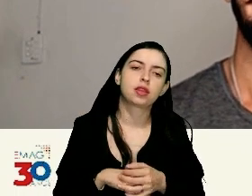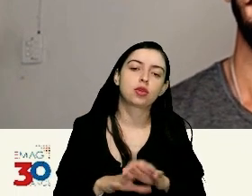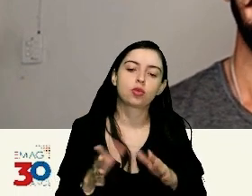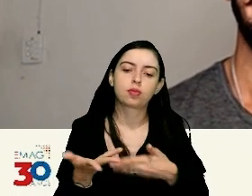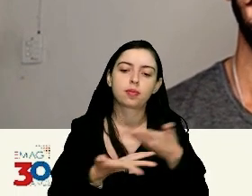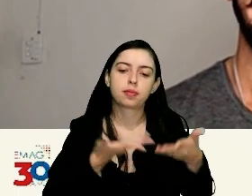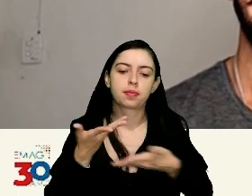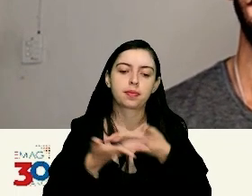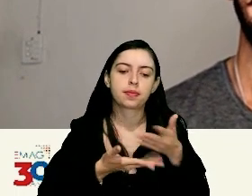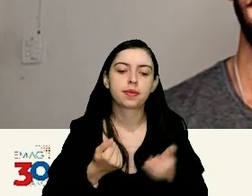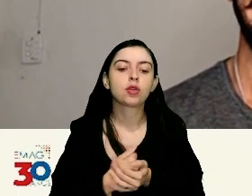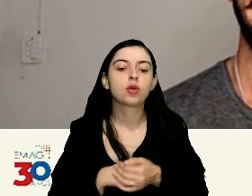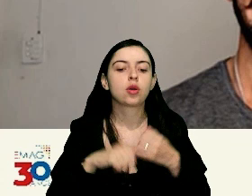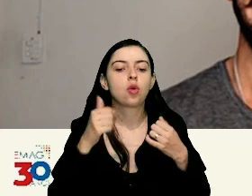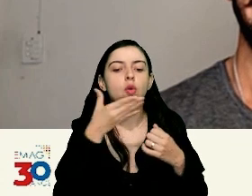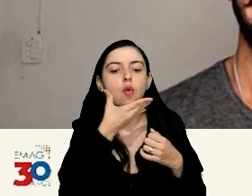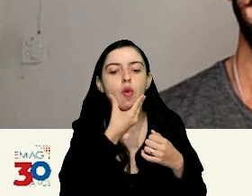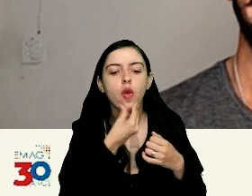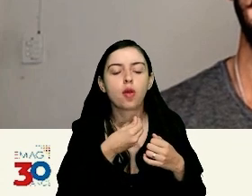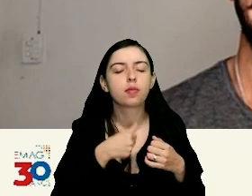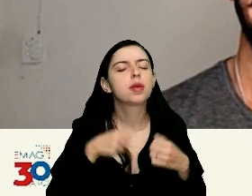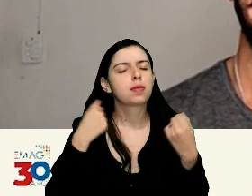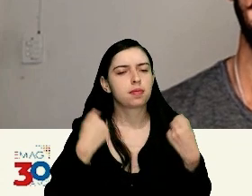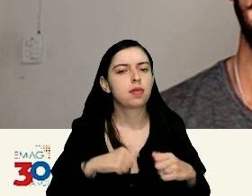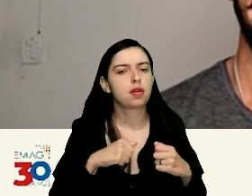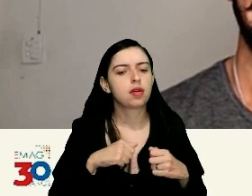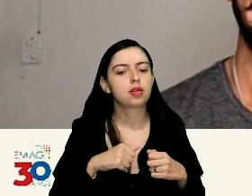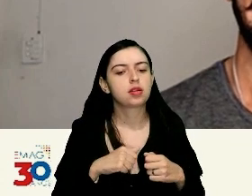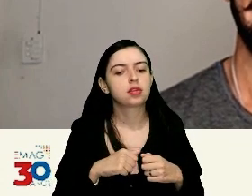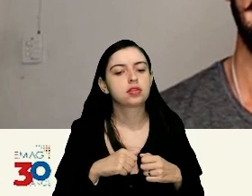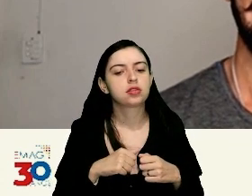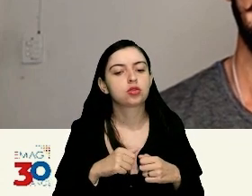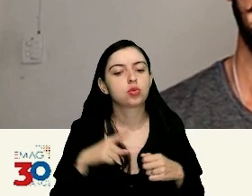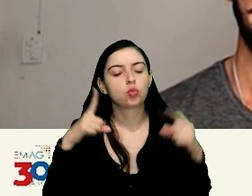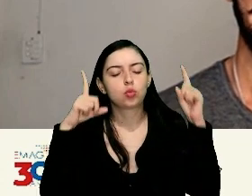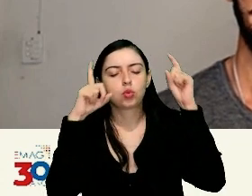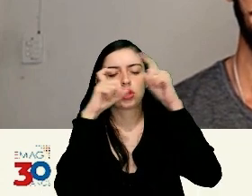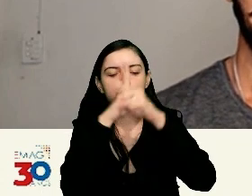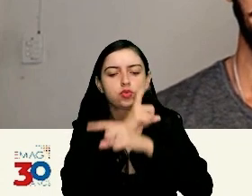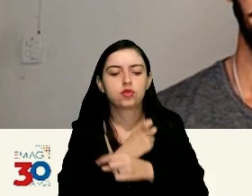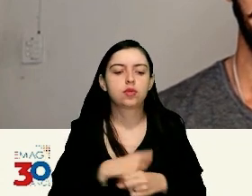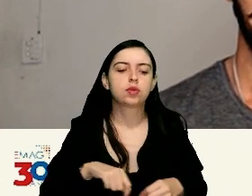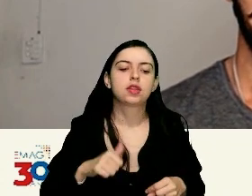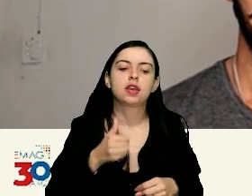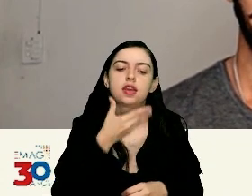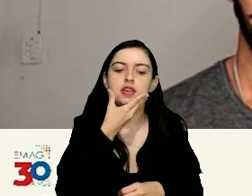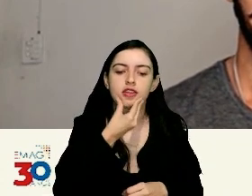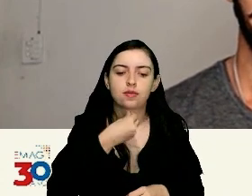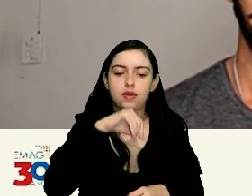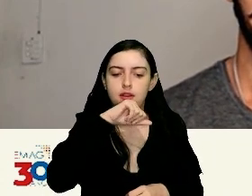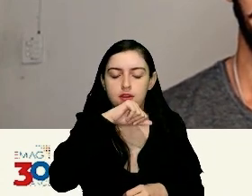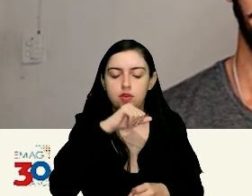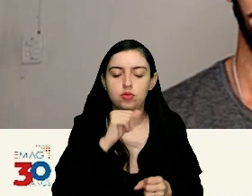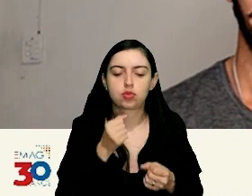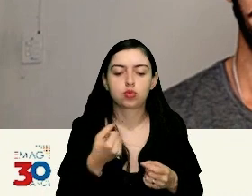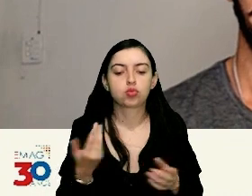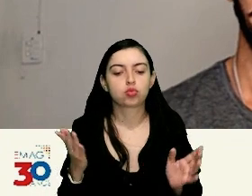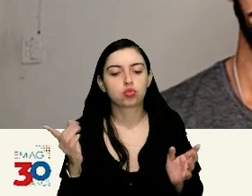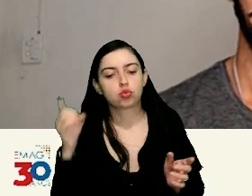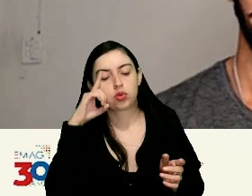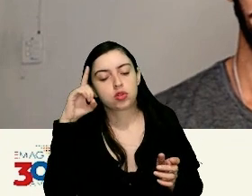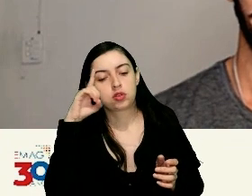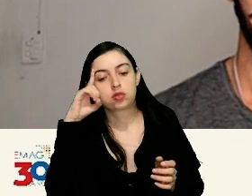Possíveis, Pai, os desafios das paternidades atuais, além de ter participado do documentário O Silêncio dos